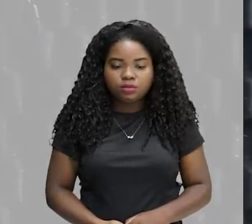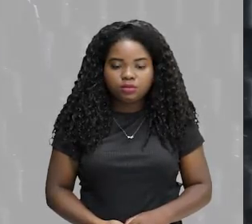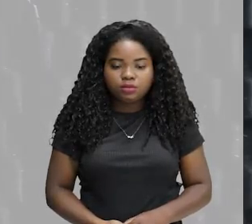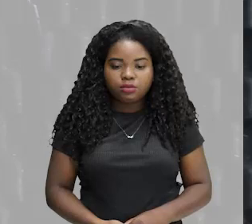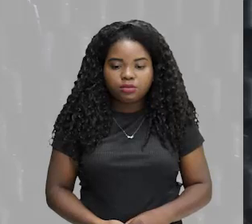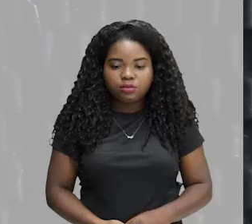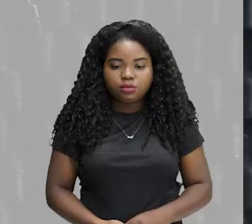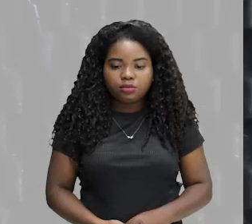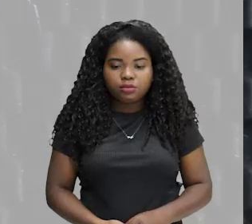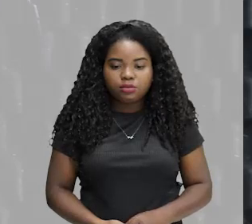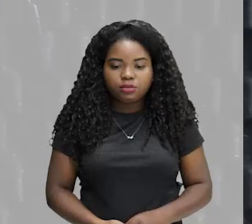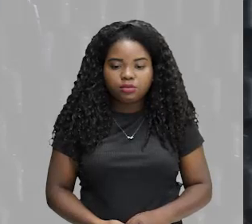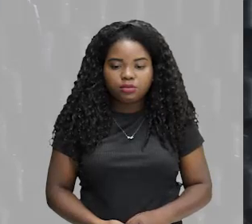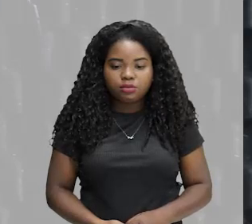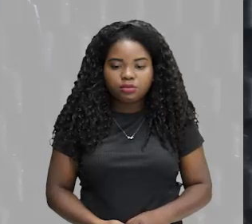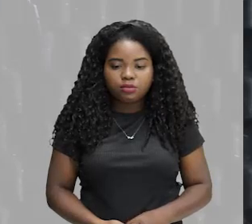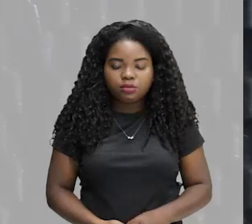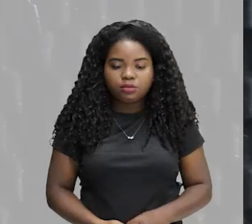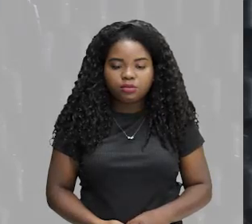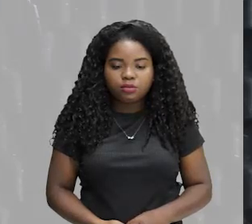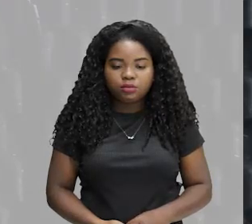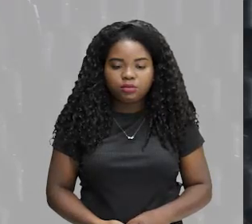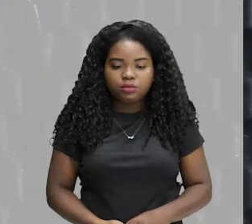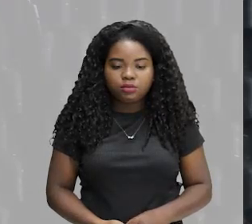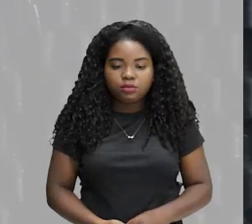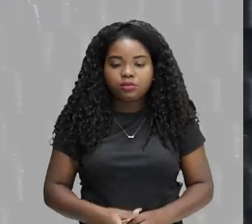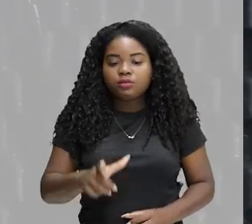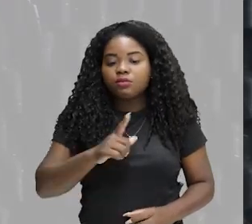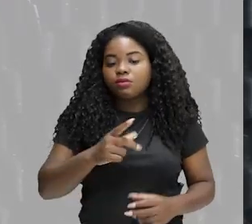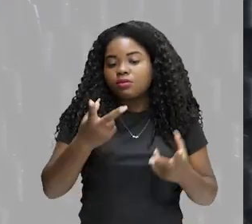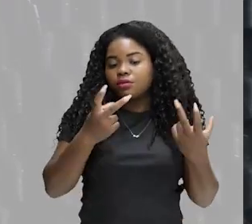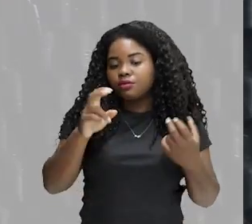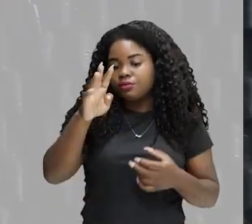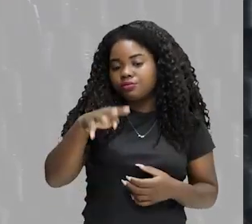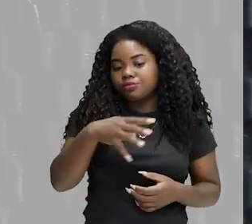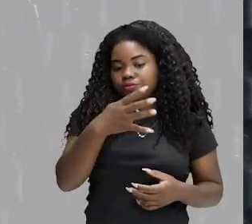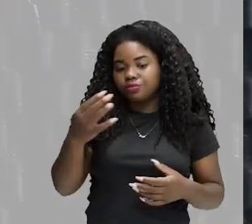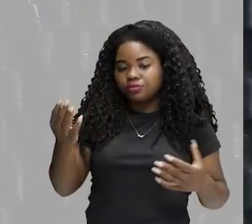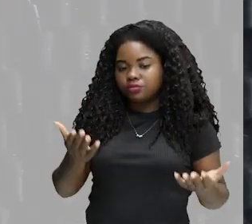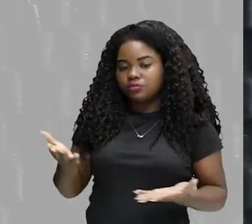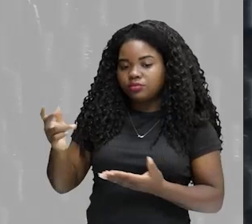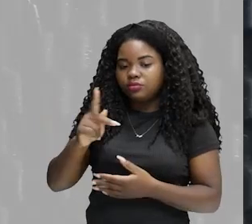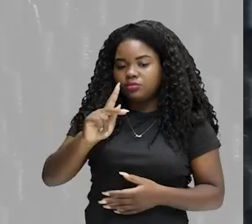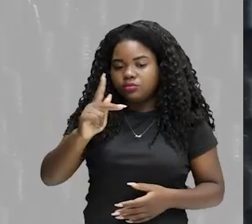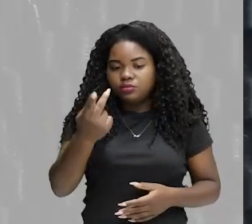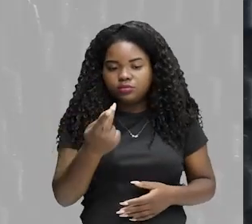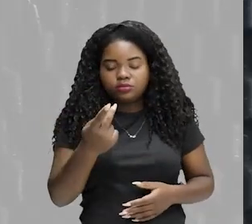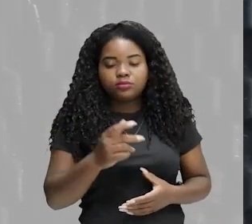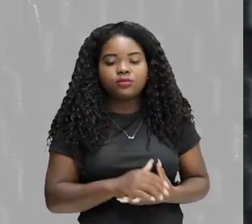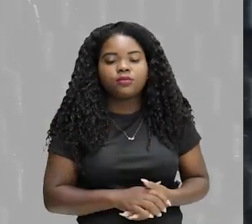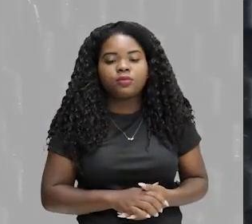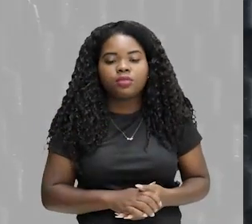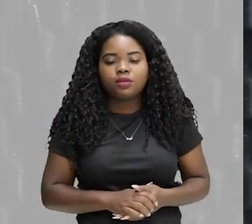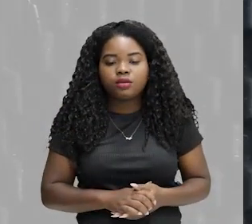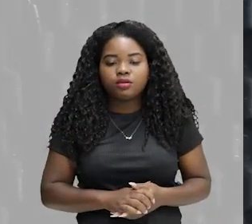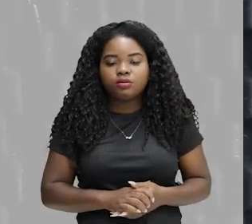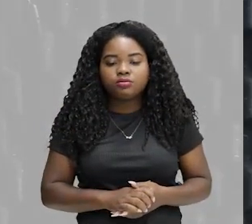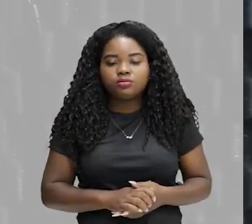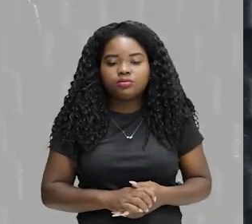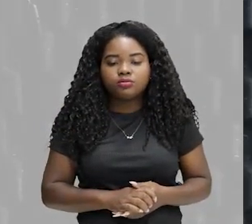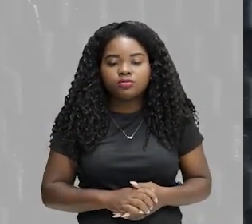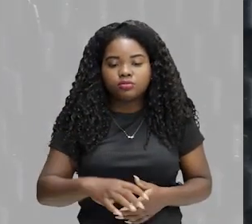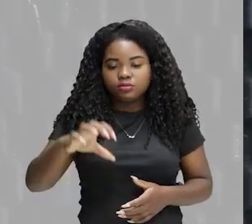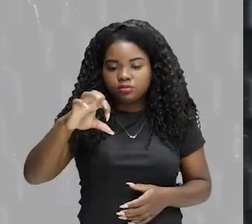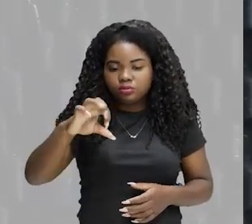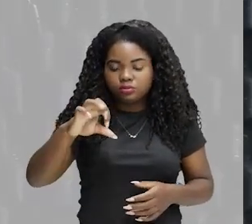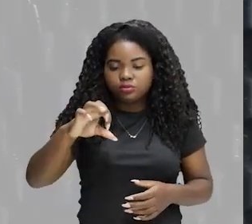seu pH, é mostrada nesse quadro aqui. Perceba que quando o pH é maior ou igual a 9,